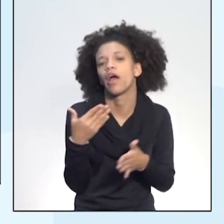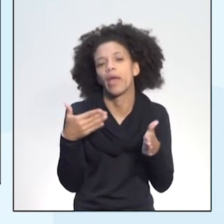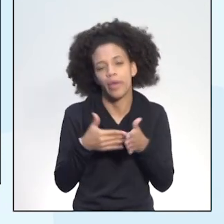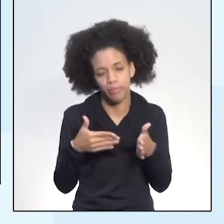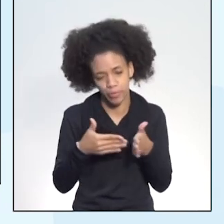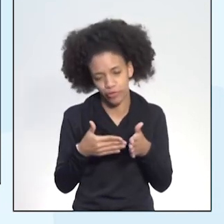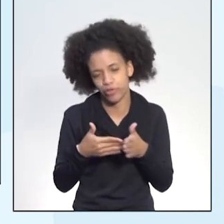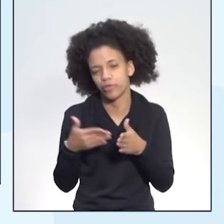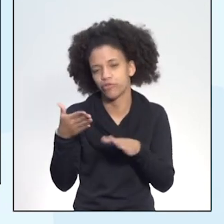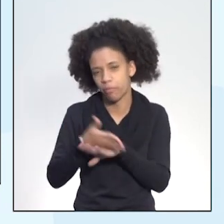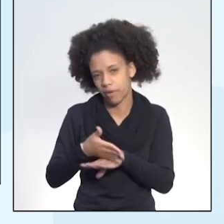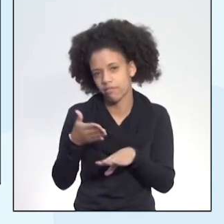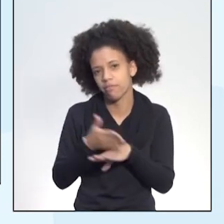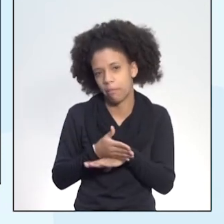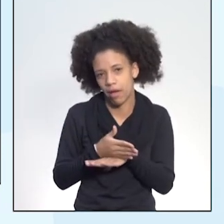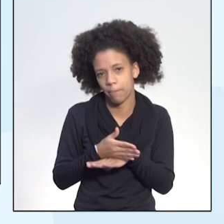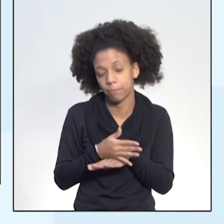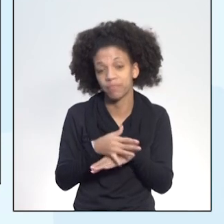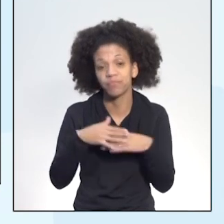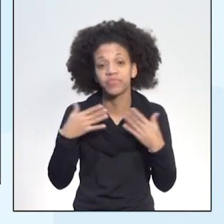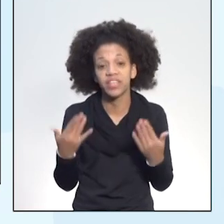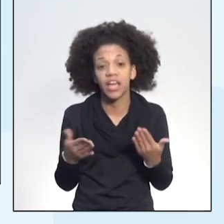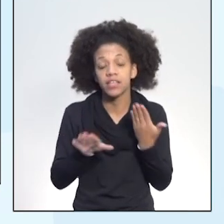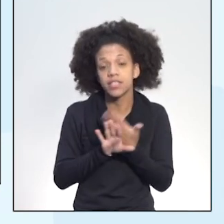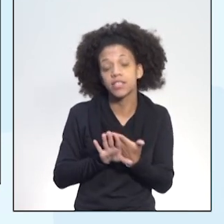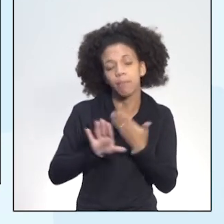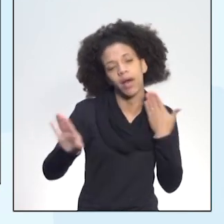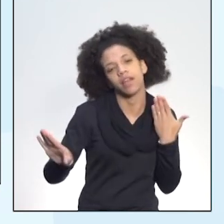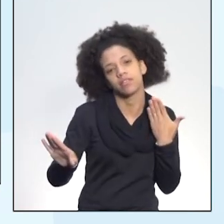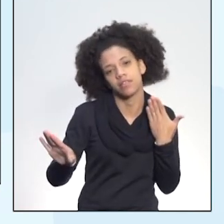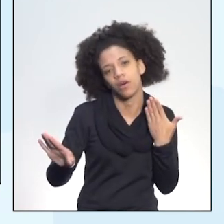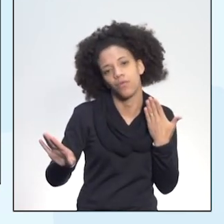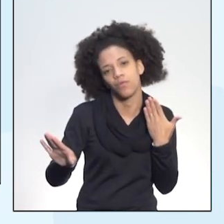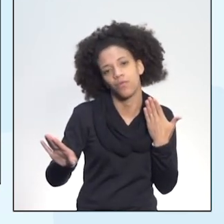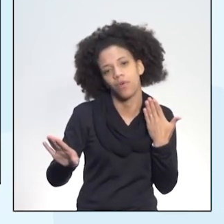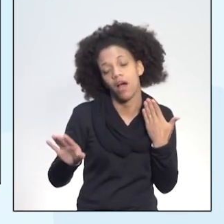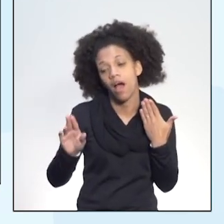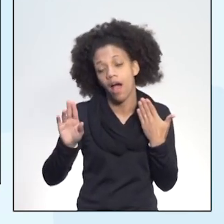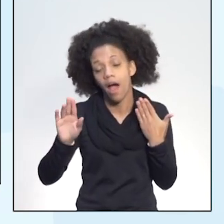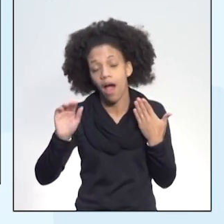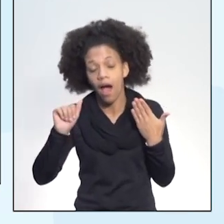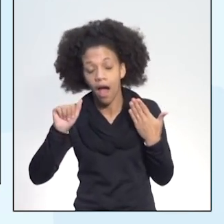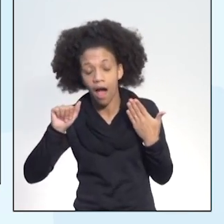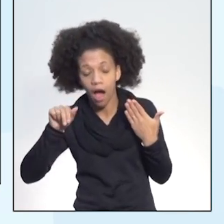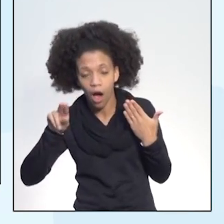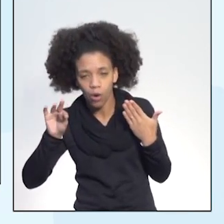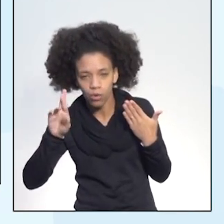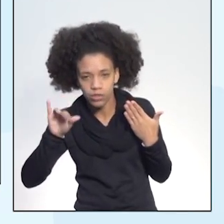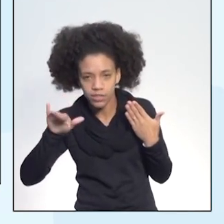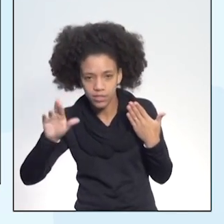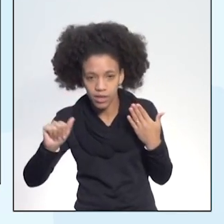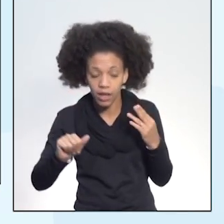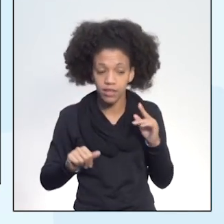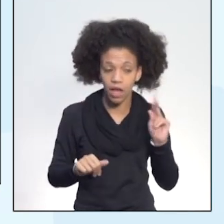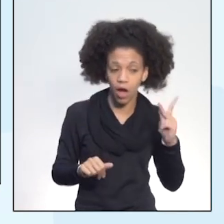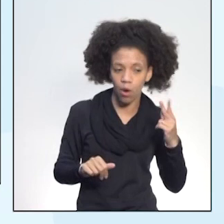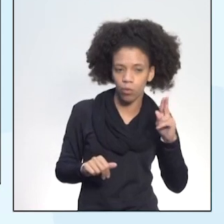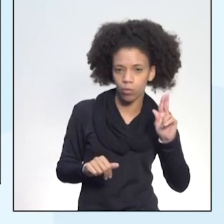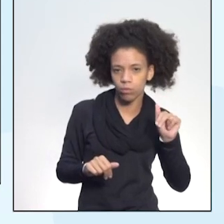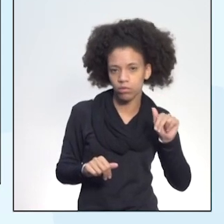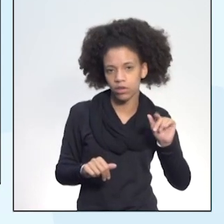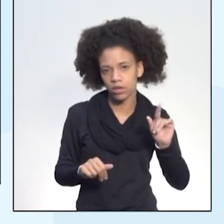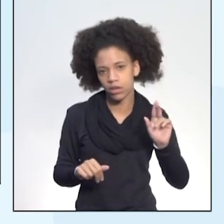participar dessa unificação, e houve separação entre a Áustria e a Hungria, ou seja, se